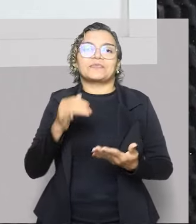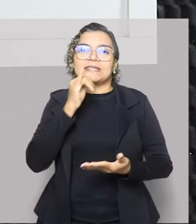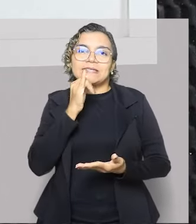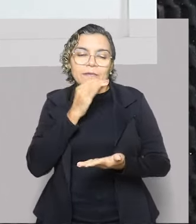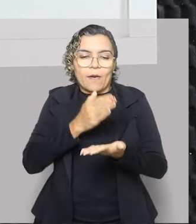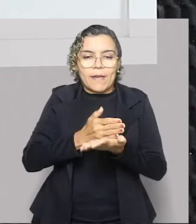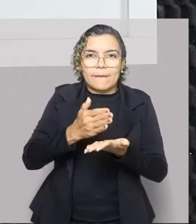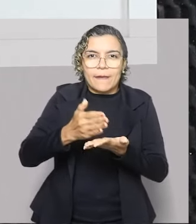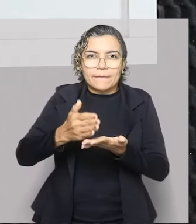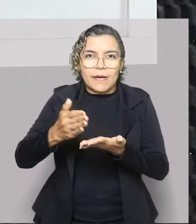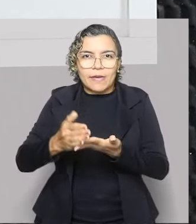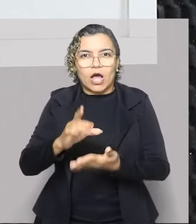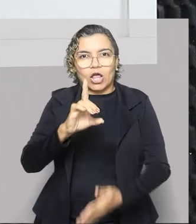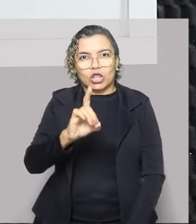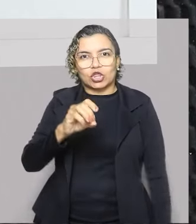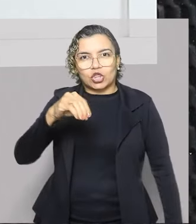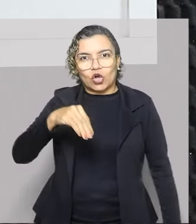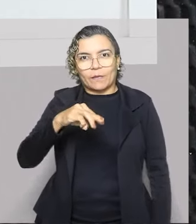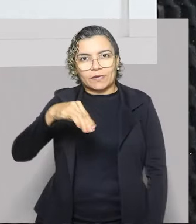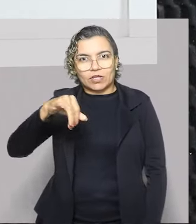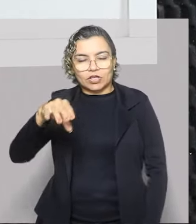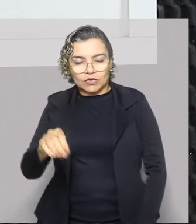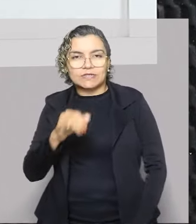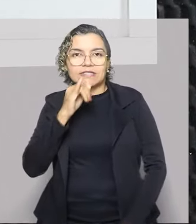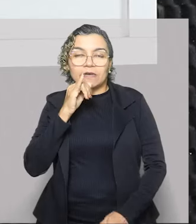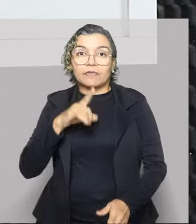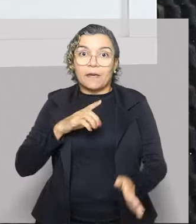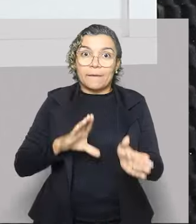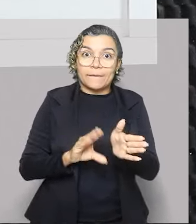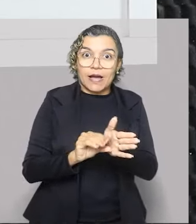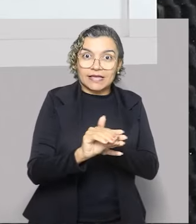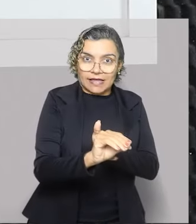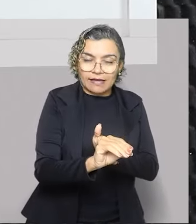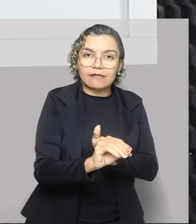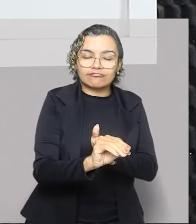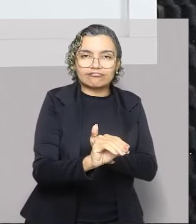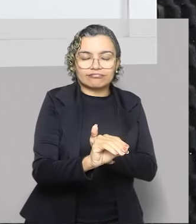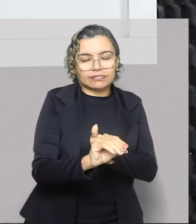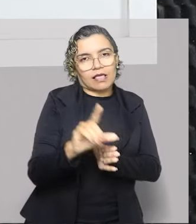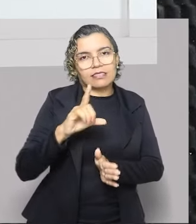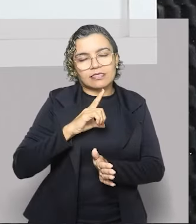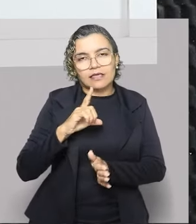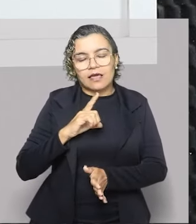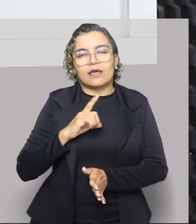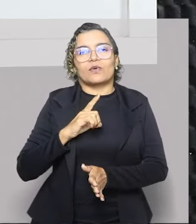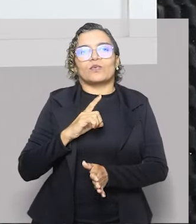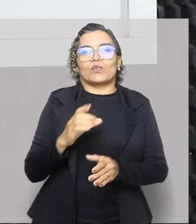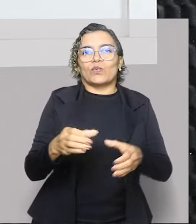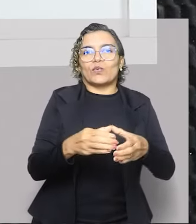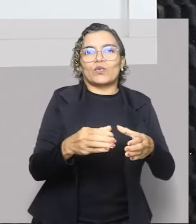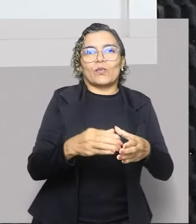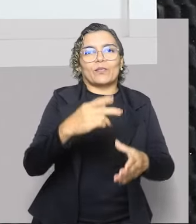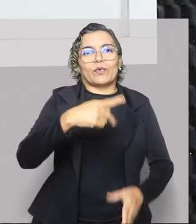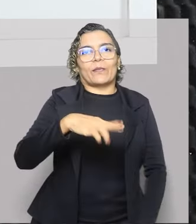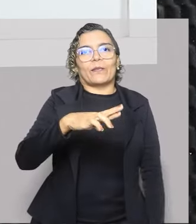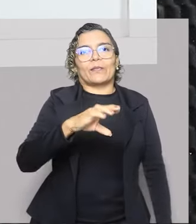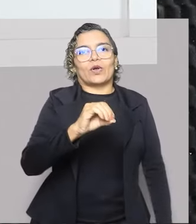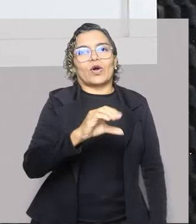gente três domínios o domínio bactéria que traz aí né Os seres procariontes o domínio